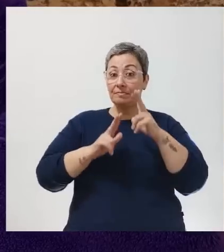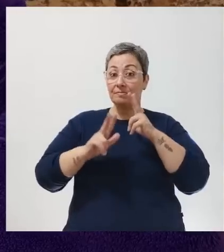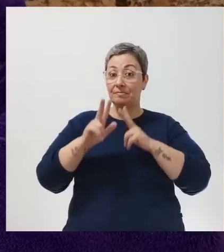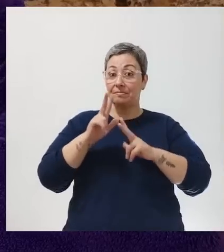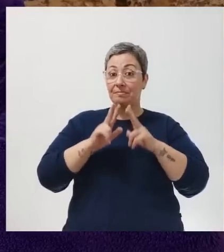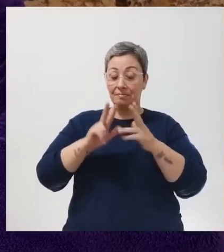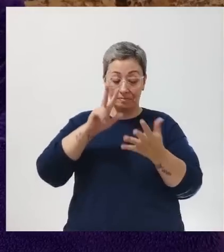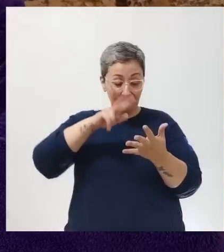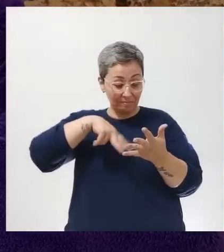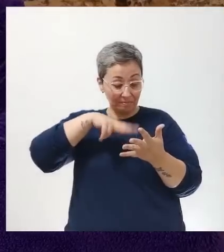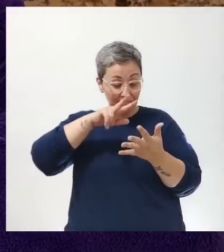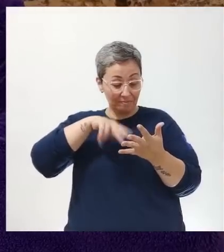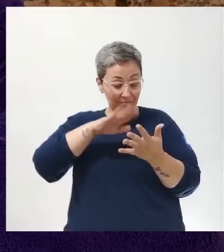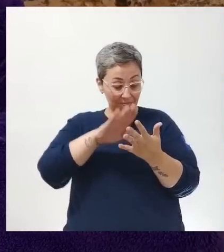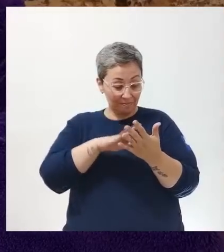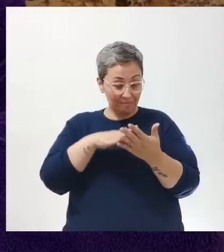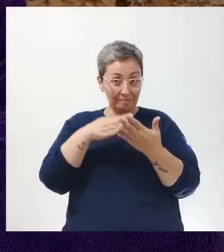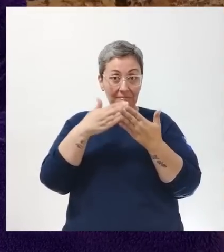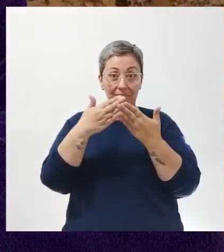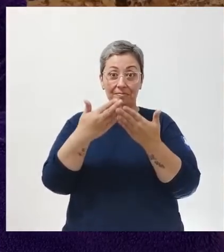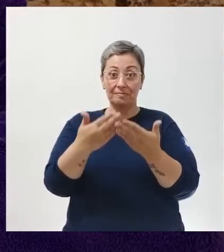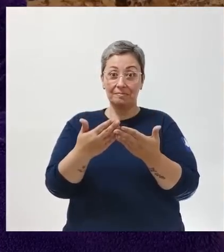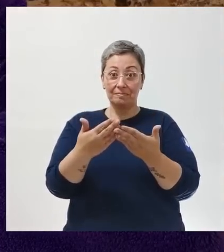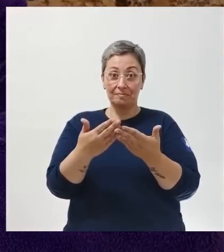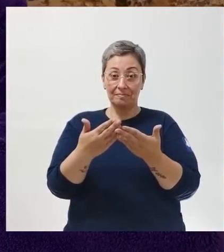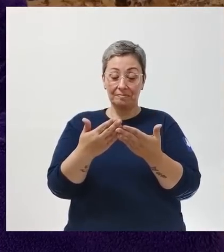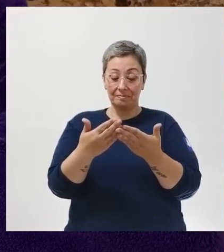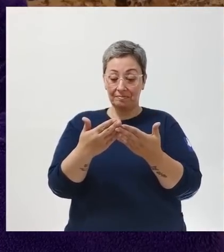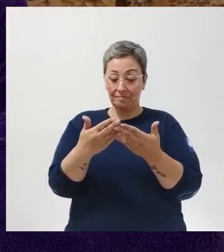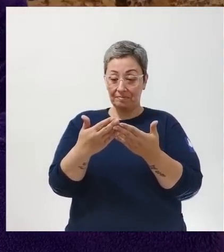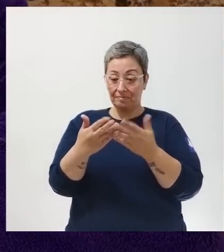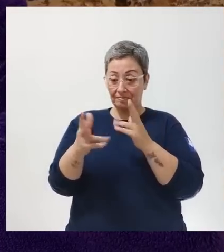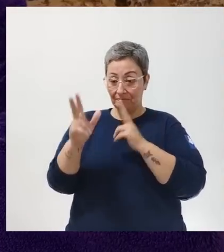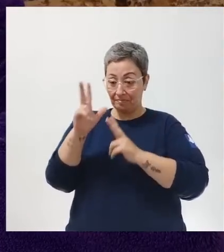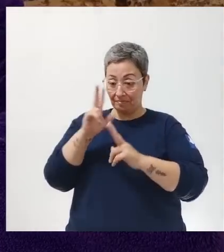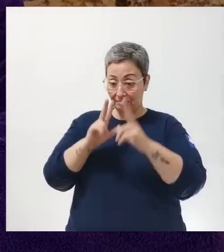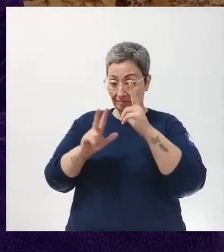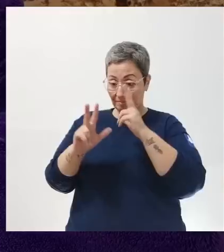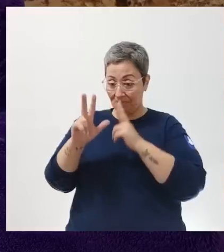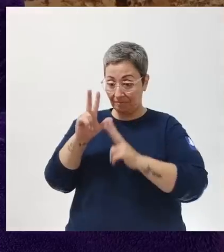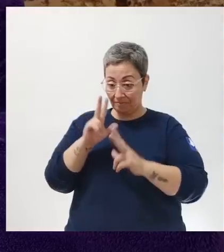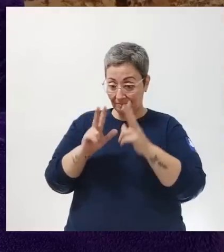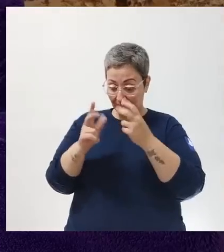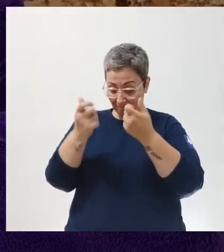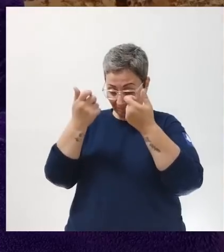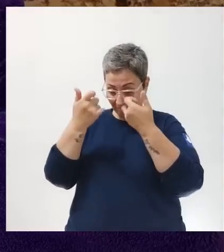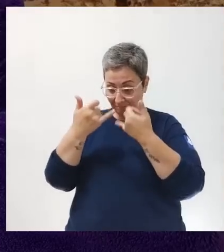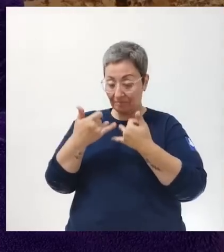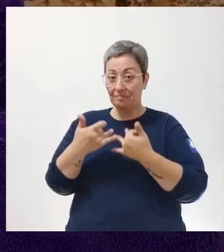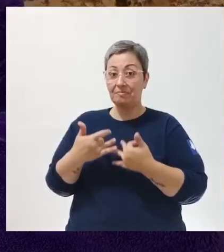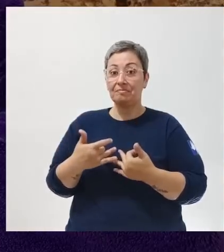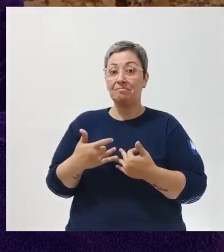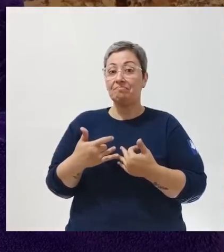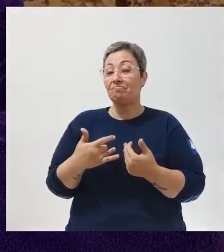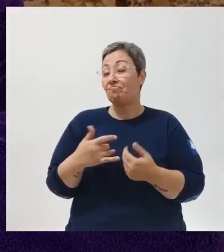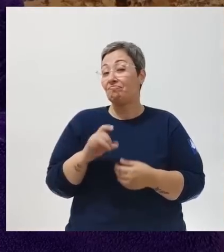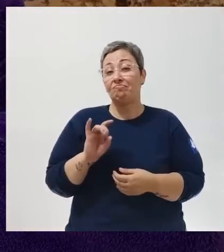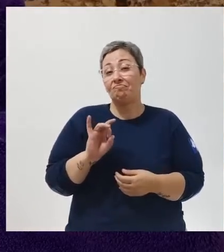Me conte o que leu no livro, com suas palavras.